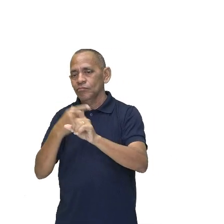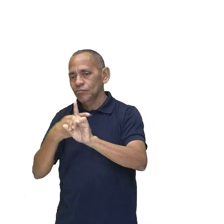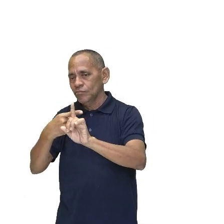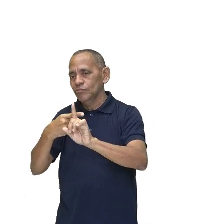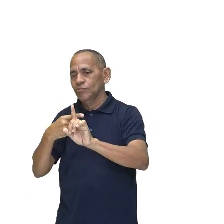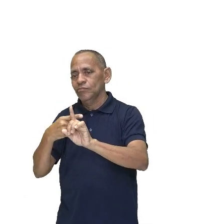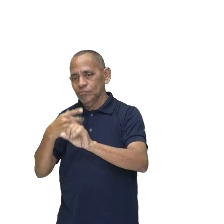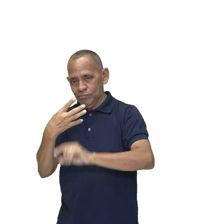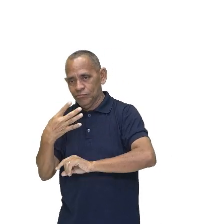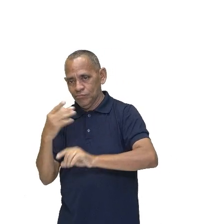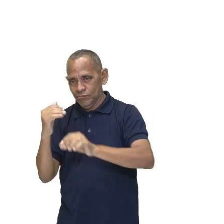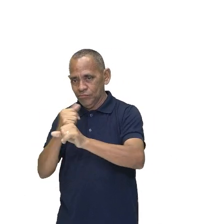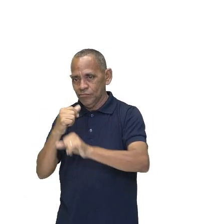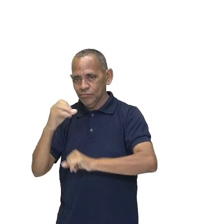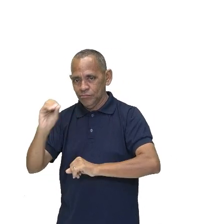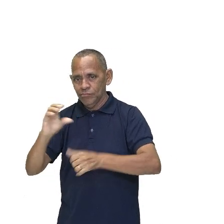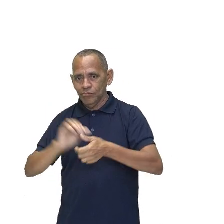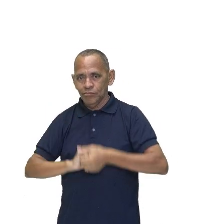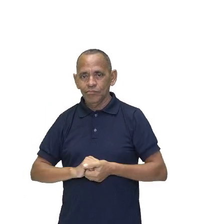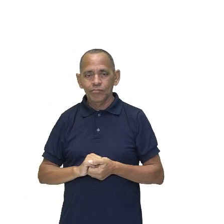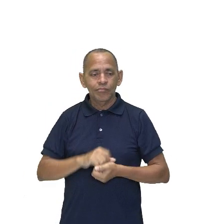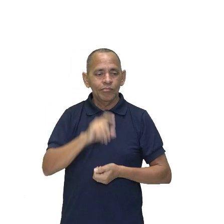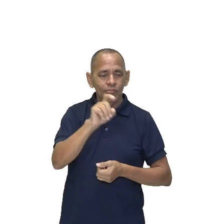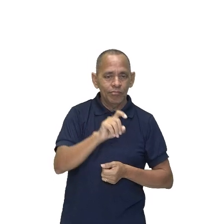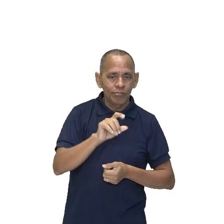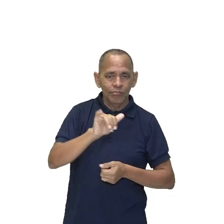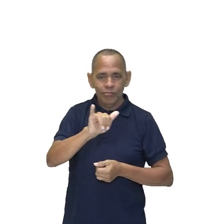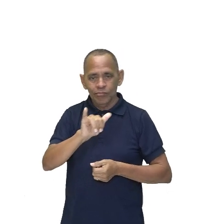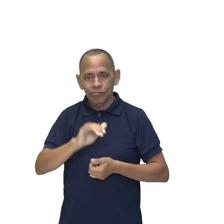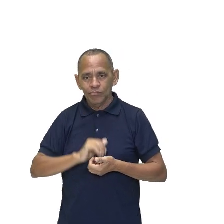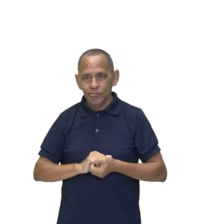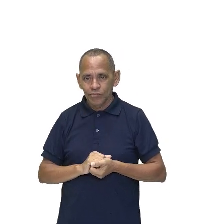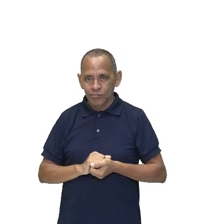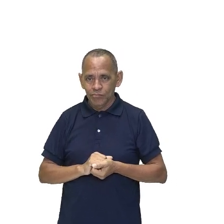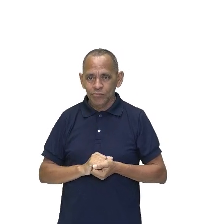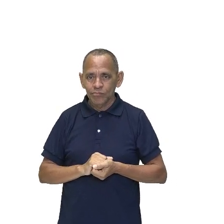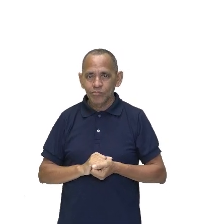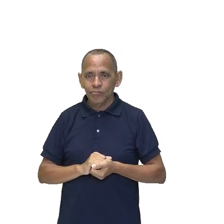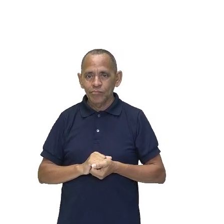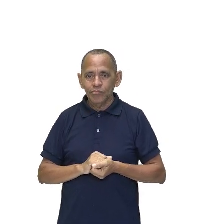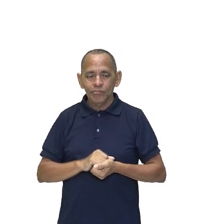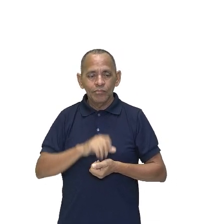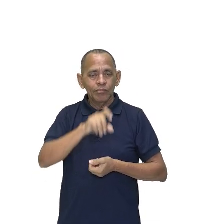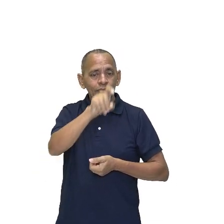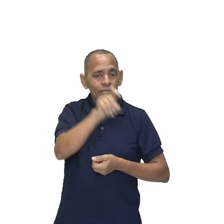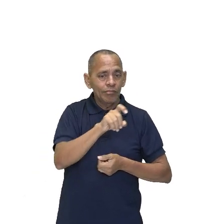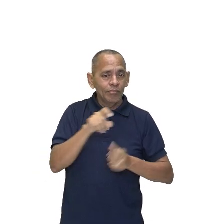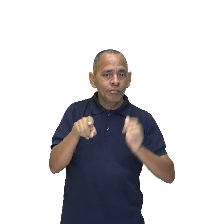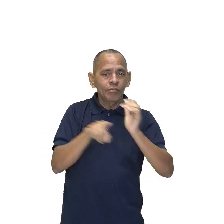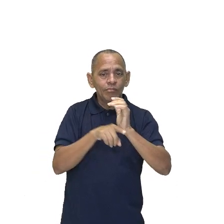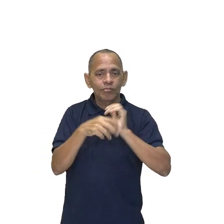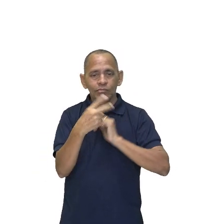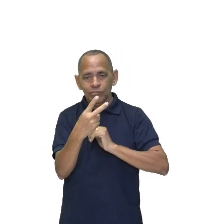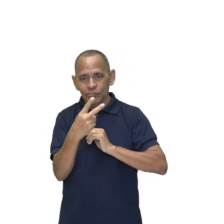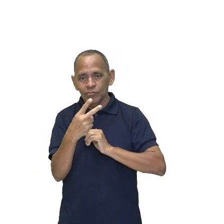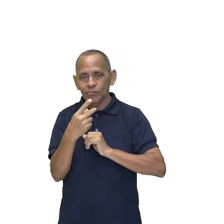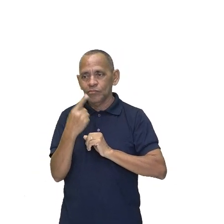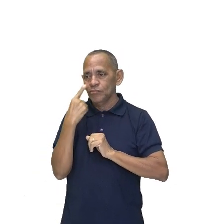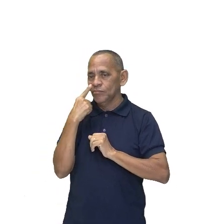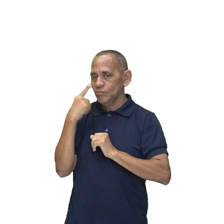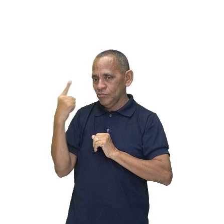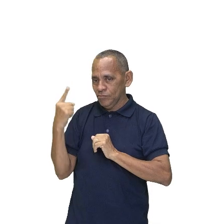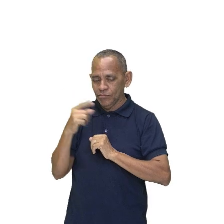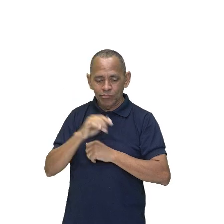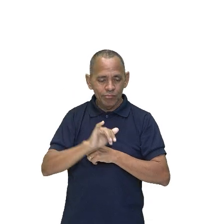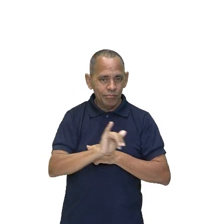par ordenado, sempre na ordem x, y. Então, nós temos aí que o x, menos 2, e a imagem, o y, igual